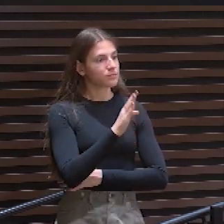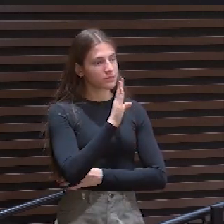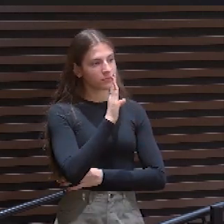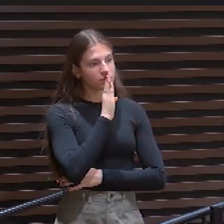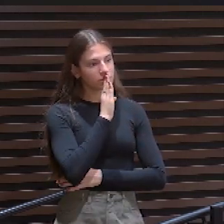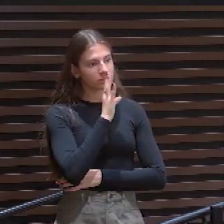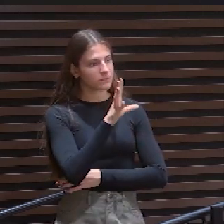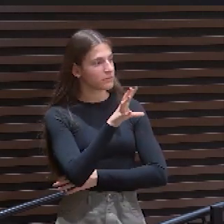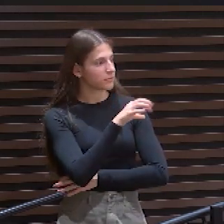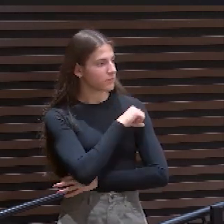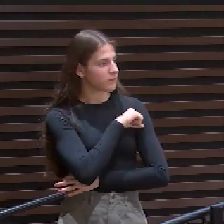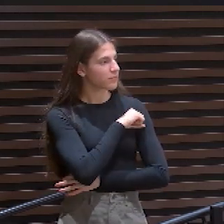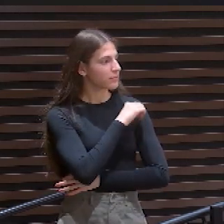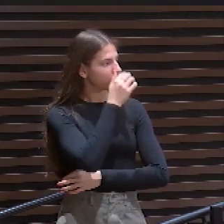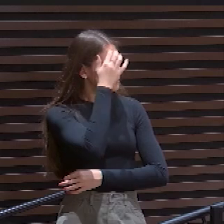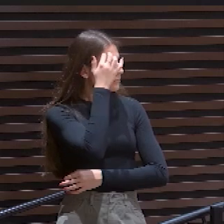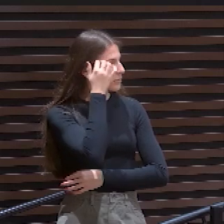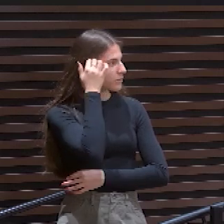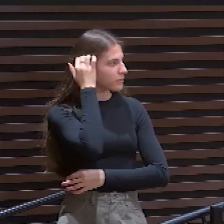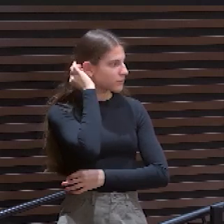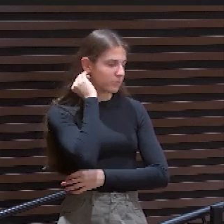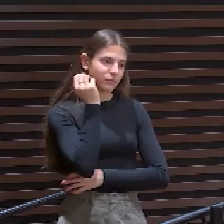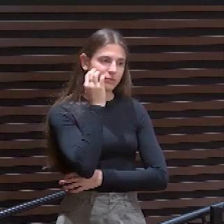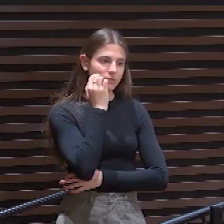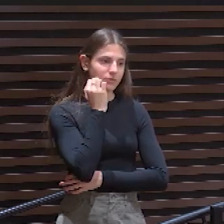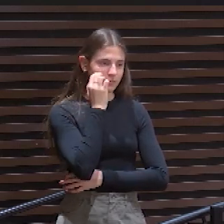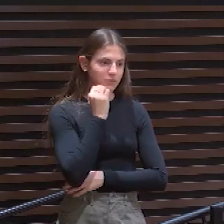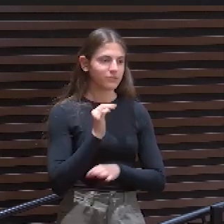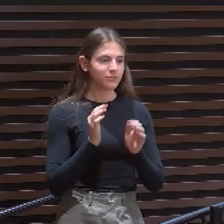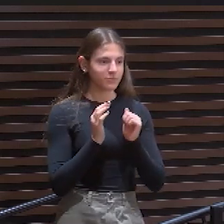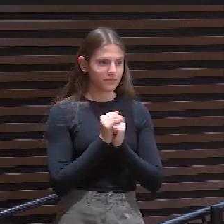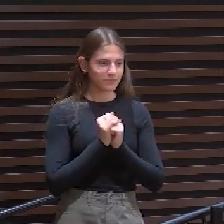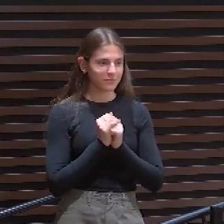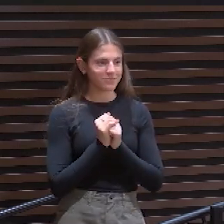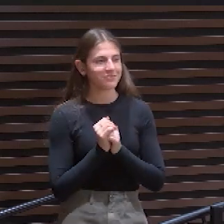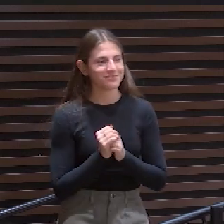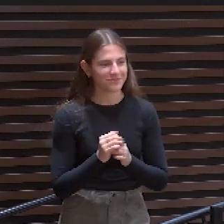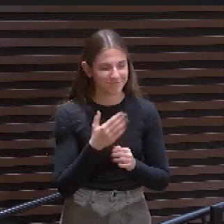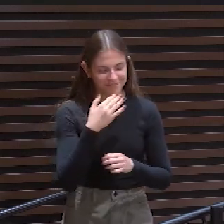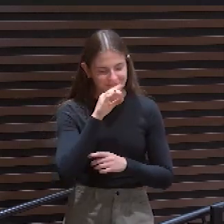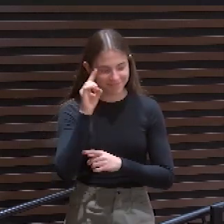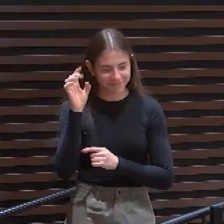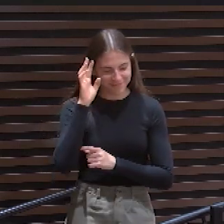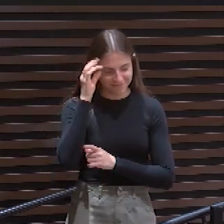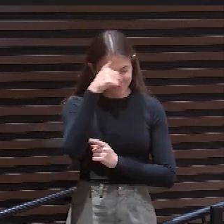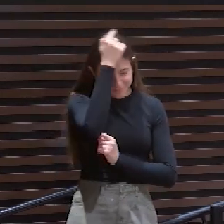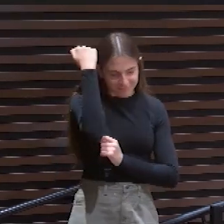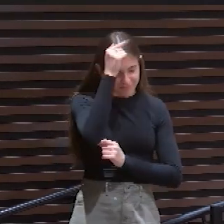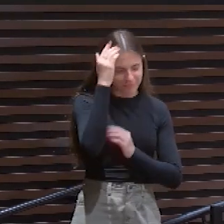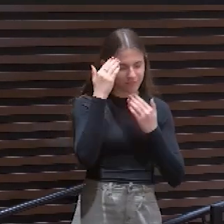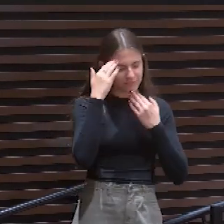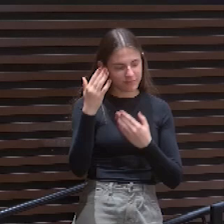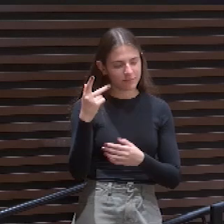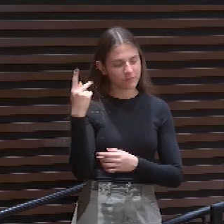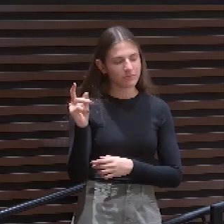ame. Amém? Vamos orar? Pai Santo, obrigado pela tua palavra,